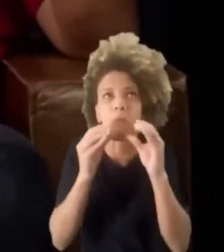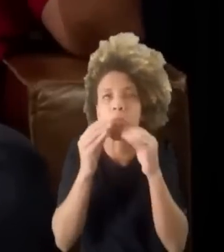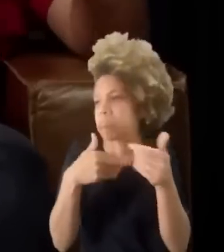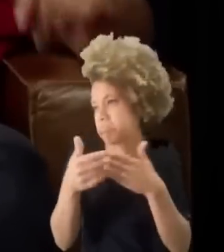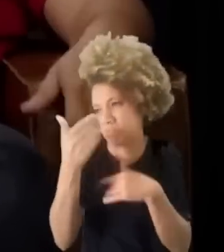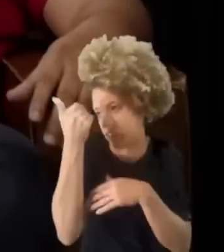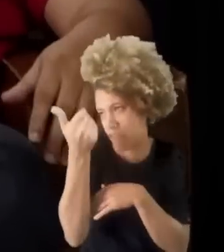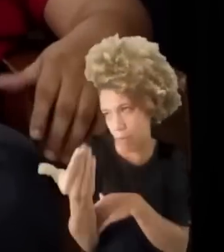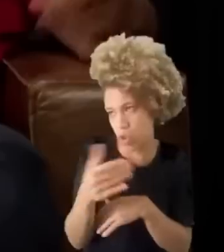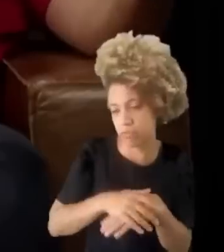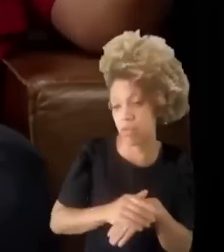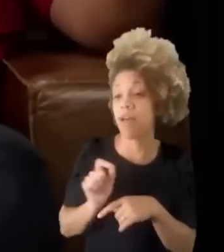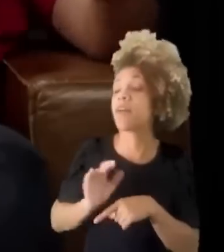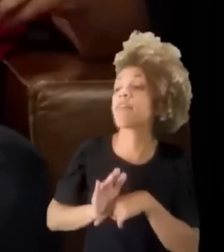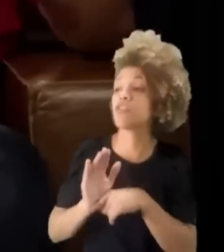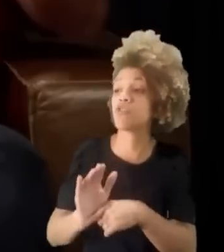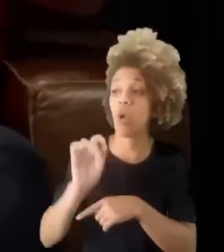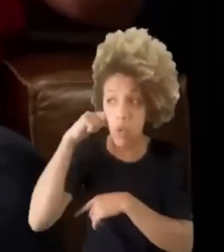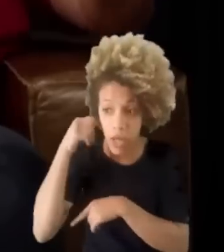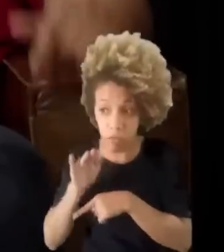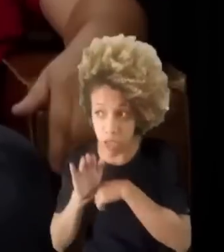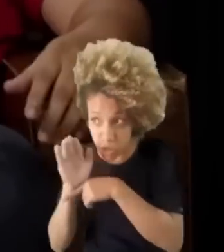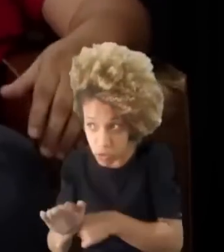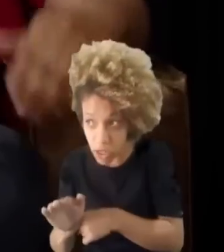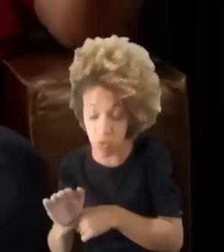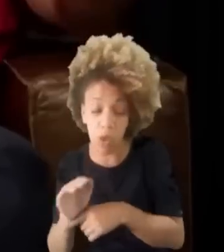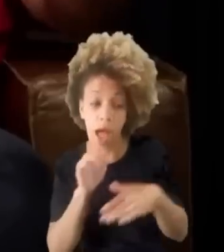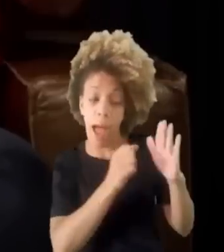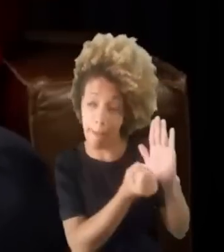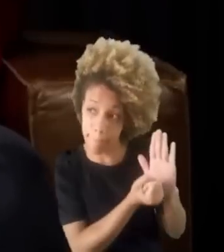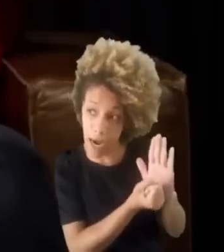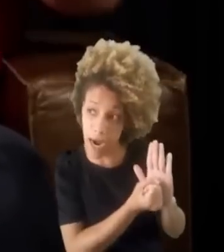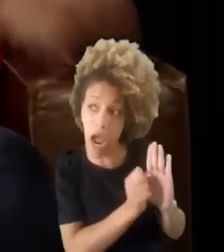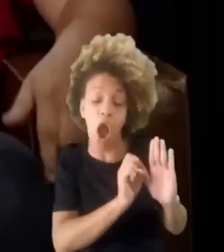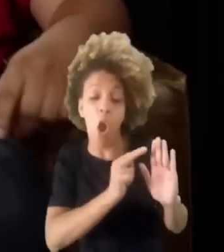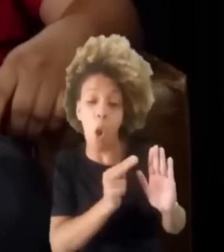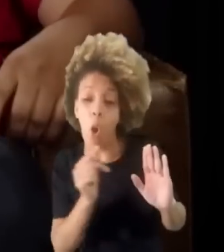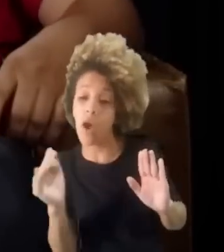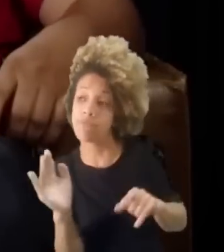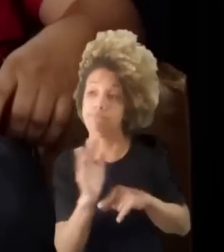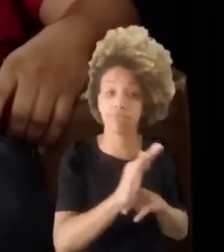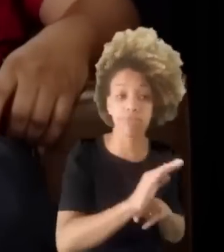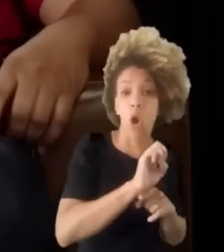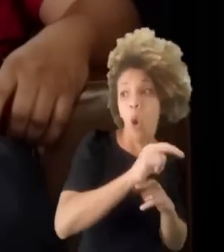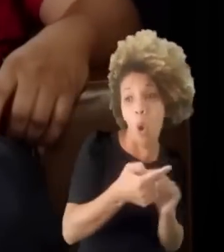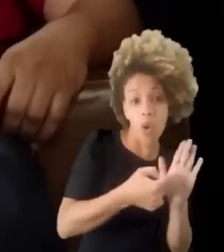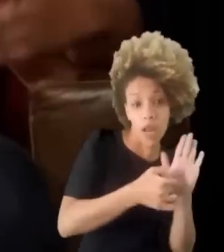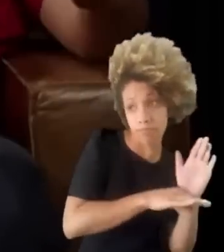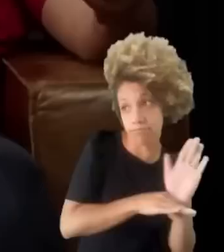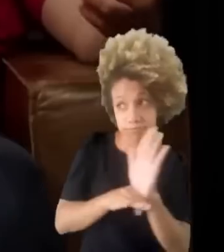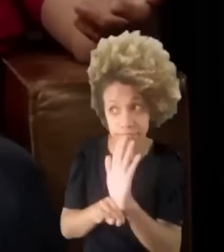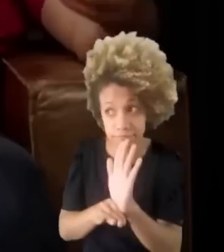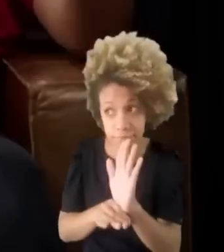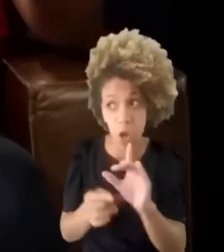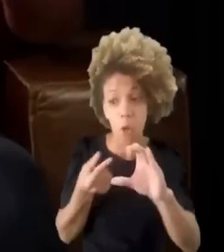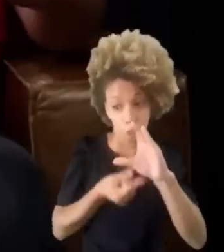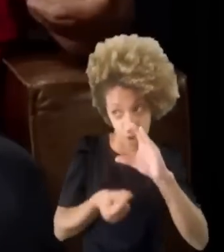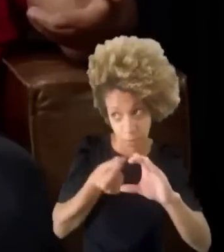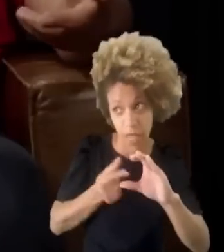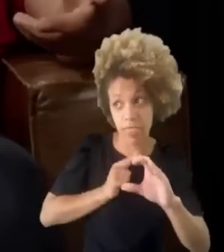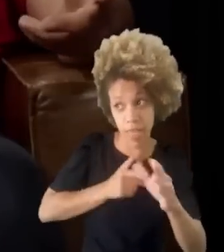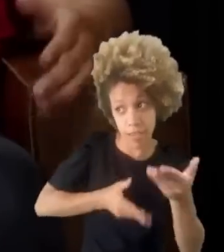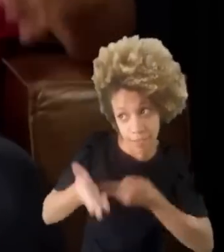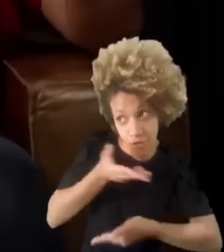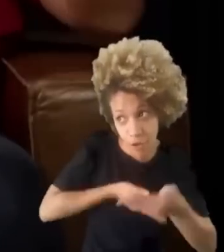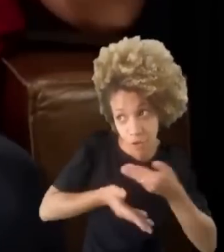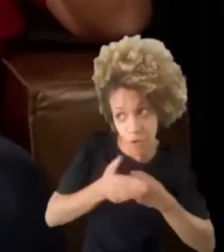famosa certo quem que tá ajudando é os negros que tá ajudando a marca de fast food of marca de fast food que tá ajudando os negros é o capitalismo tem esse